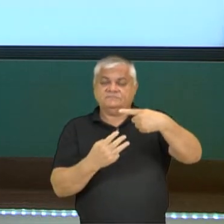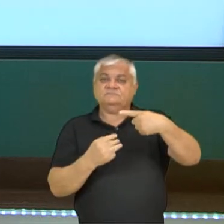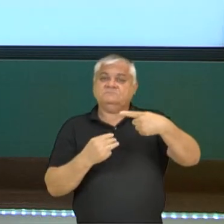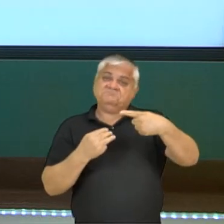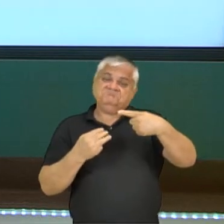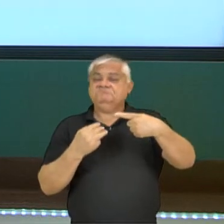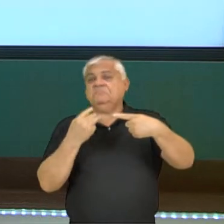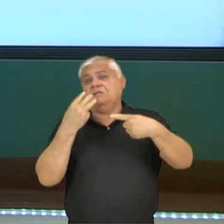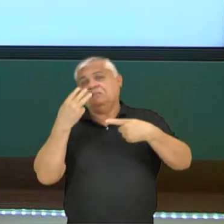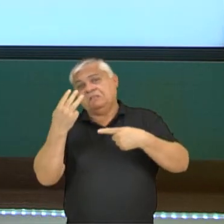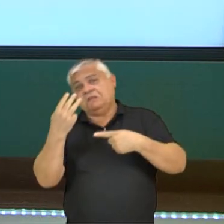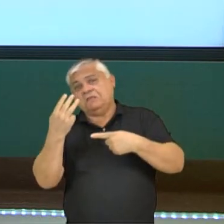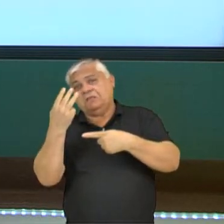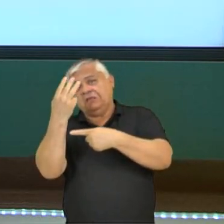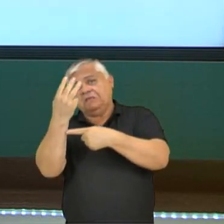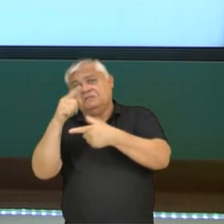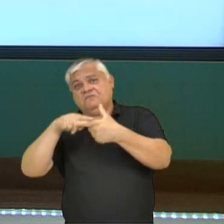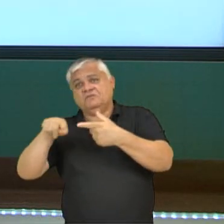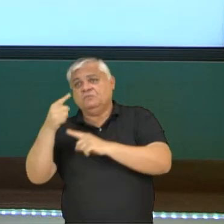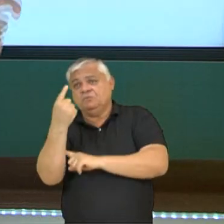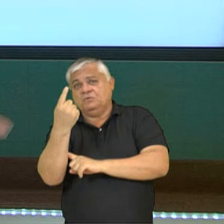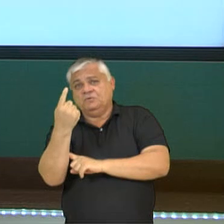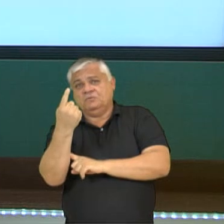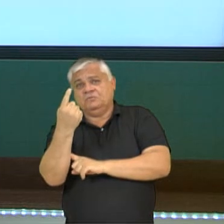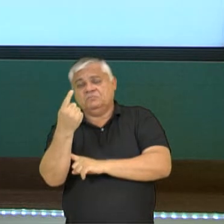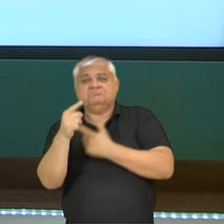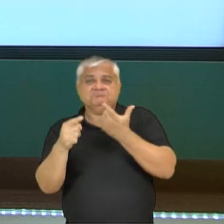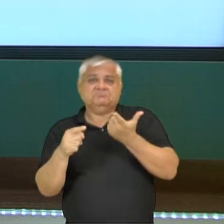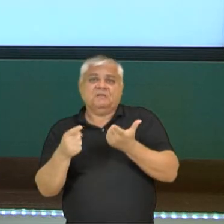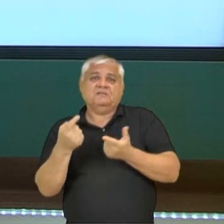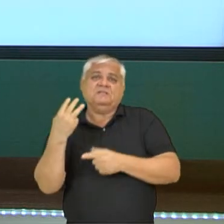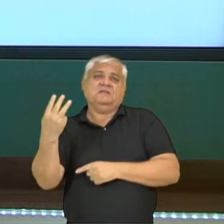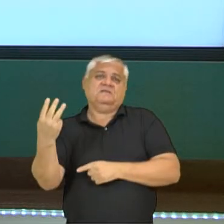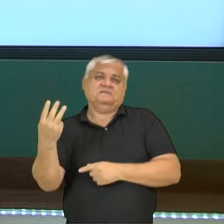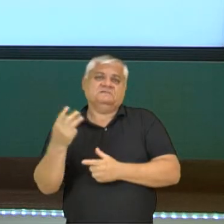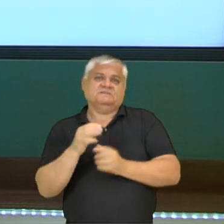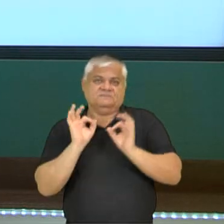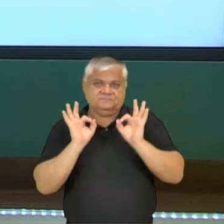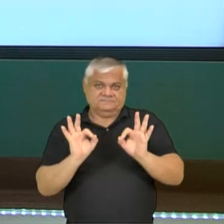1, mais 3 dividido por 1 vai dar exatamente